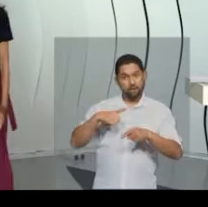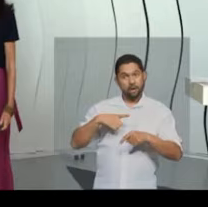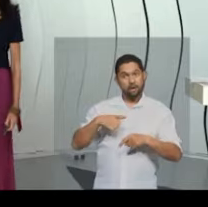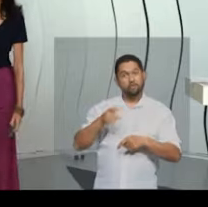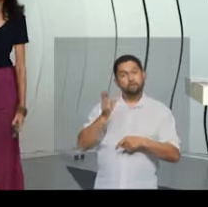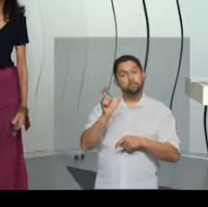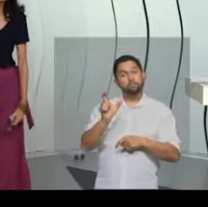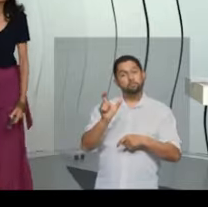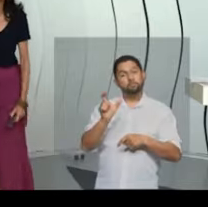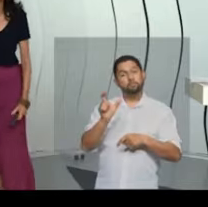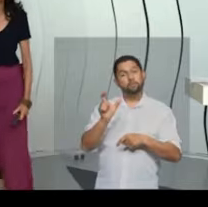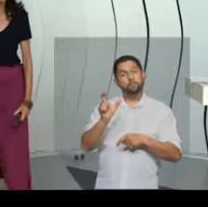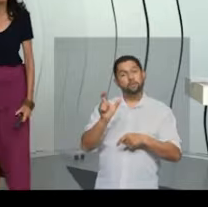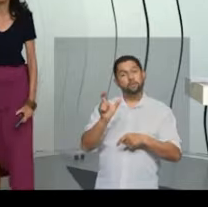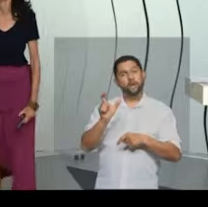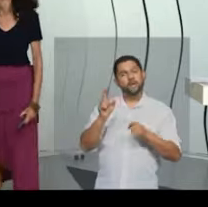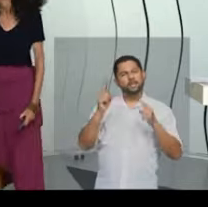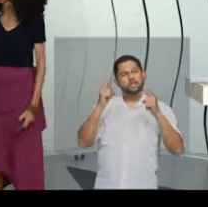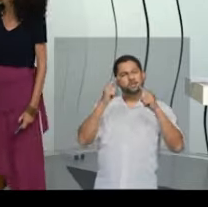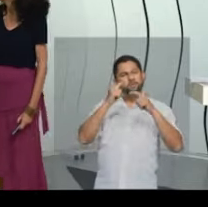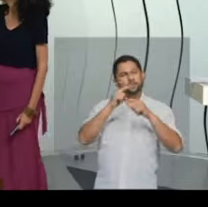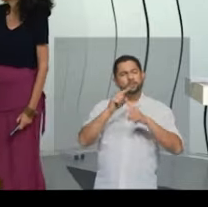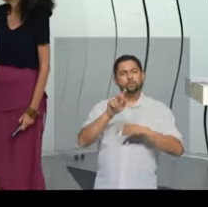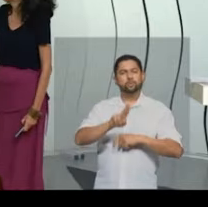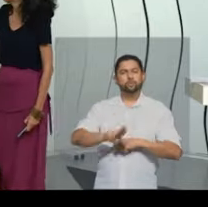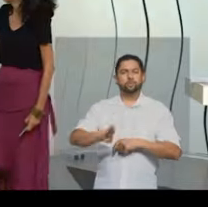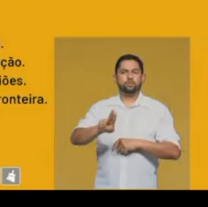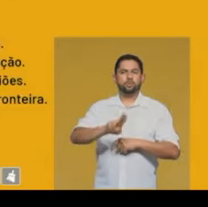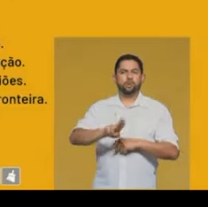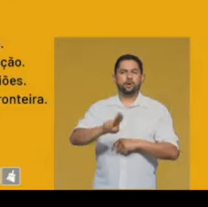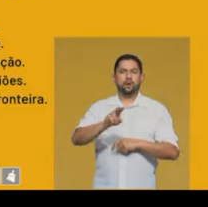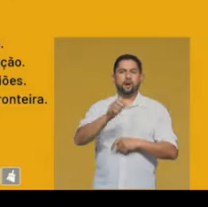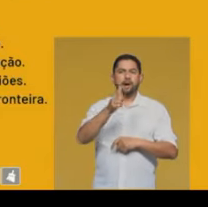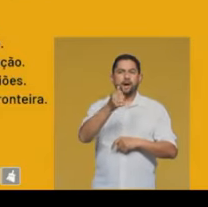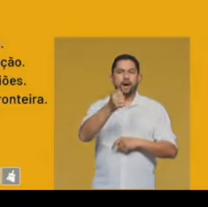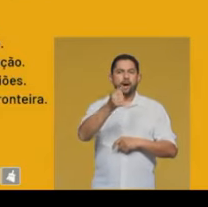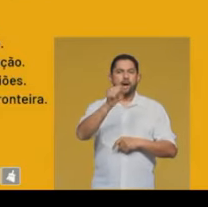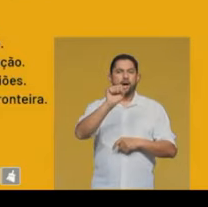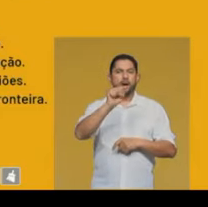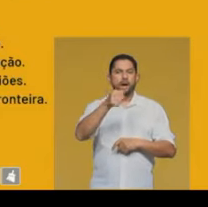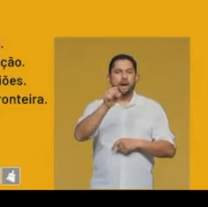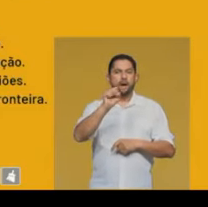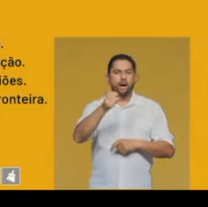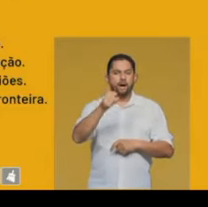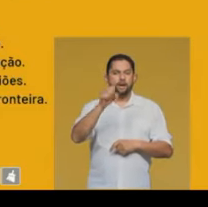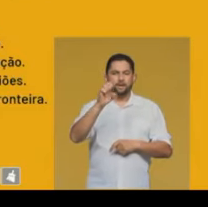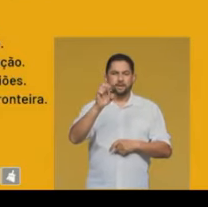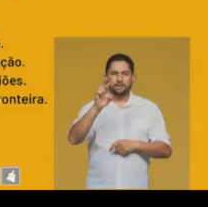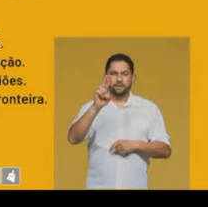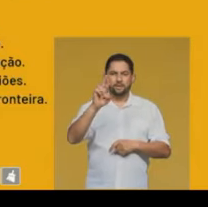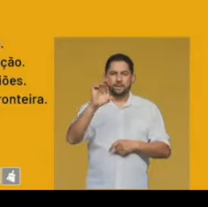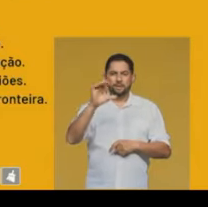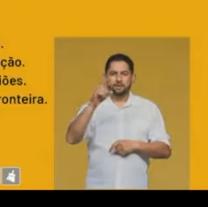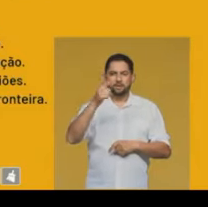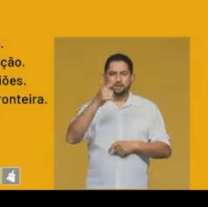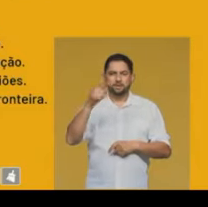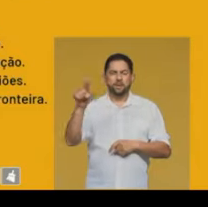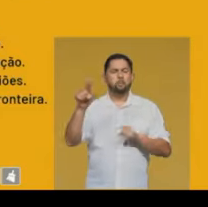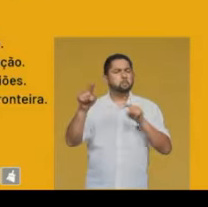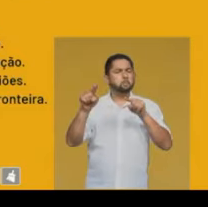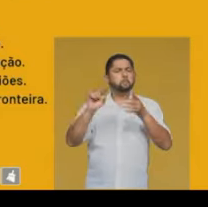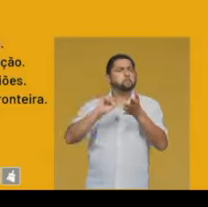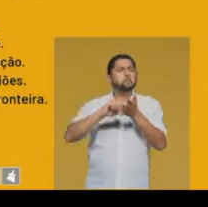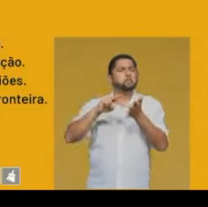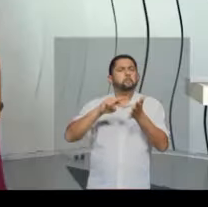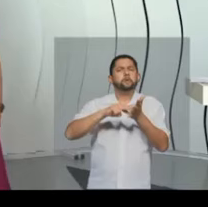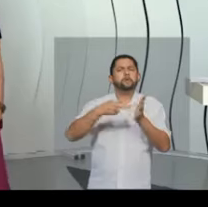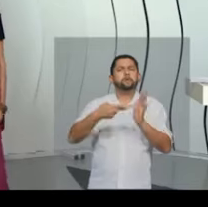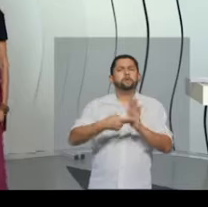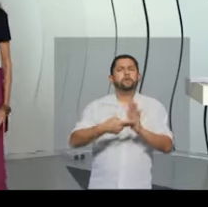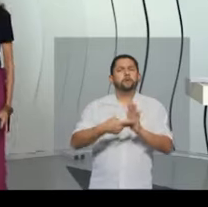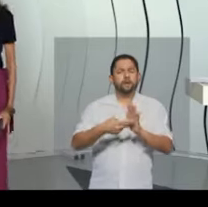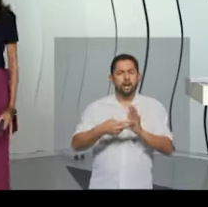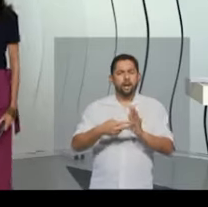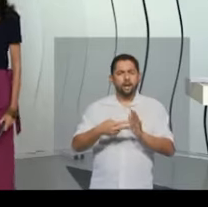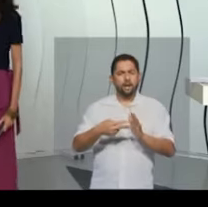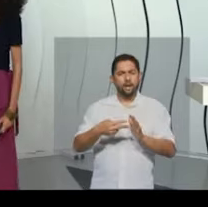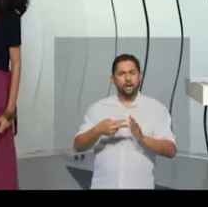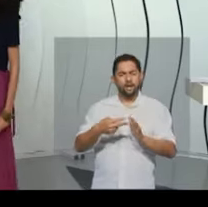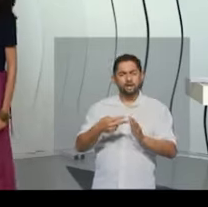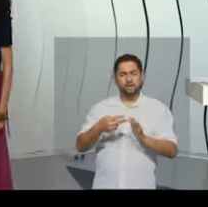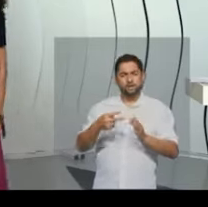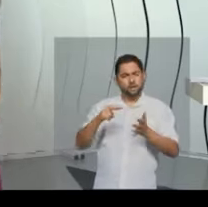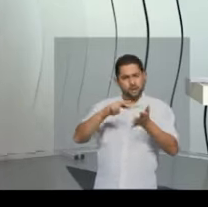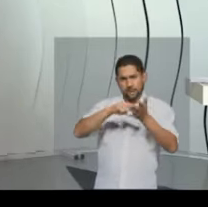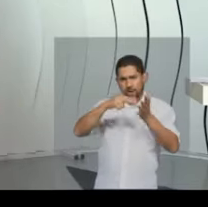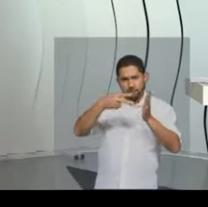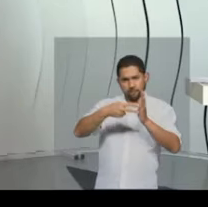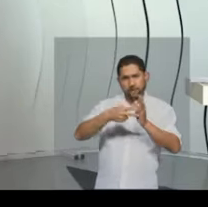letra A, asserção. O que quer dizer asserção? Asserção quer dizer afirmação.